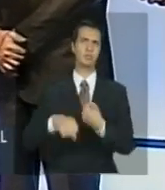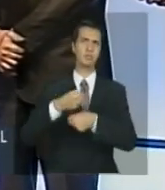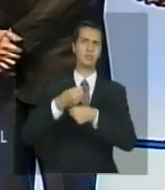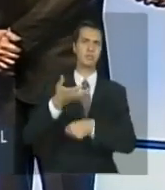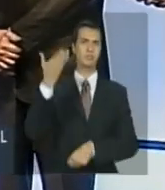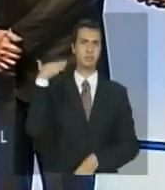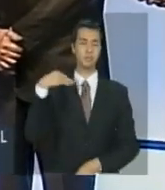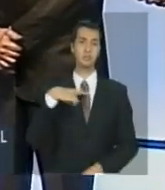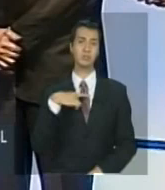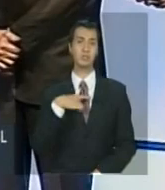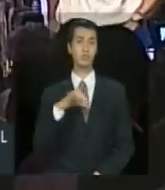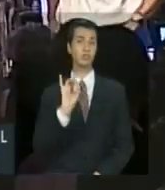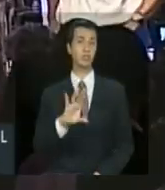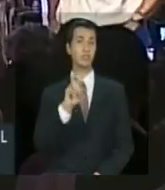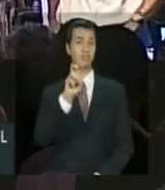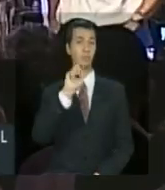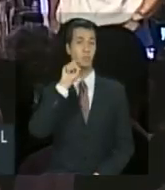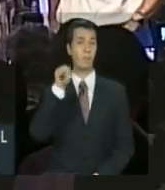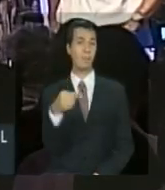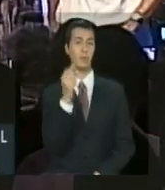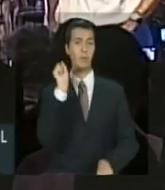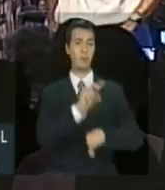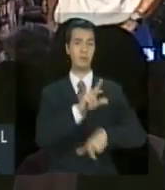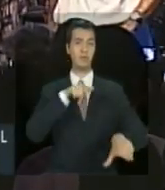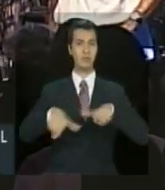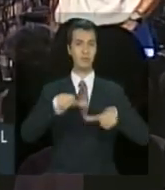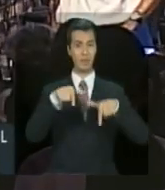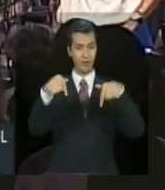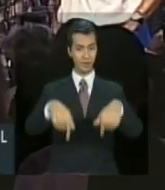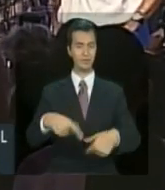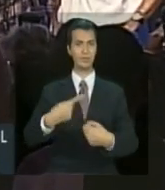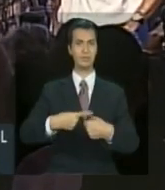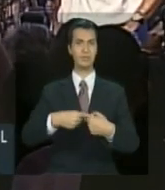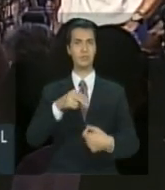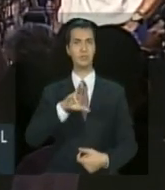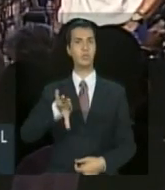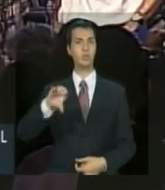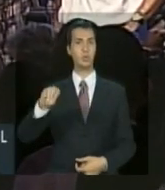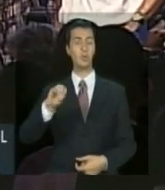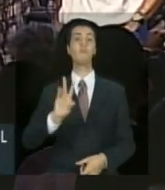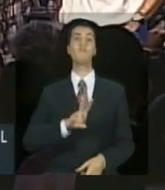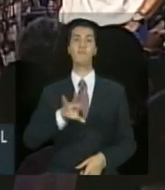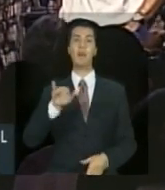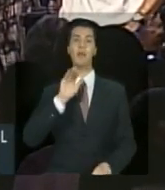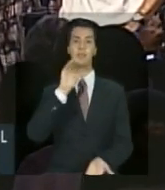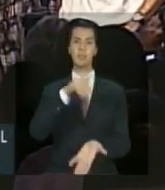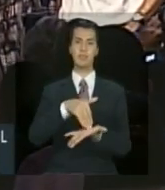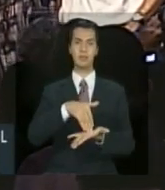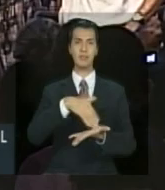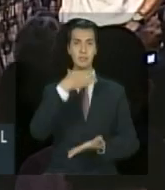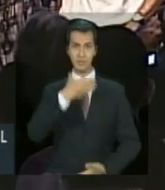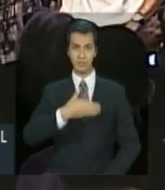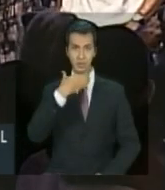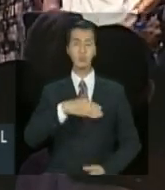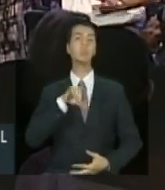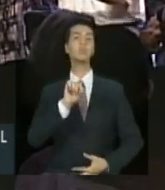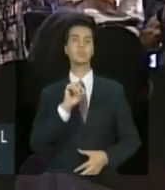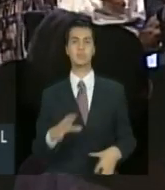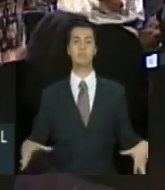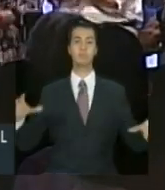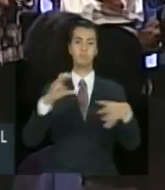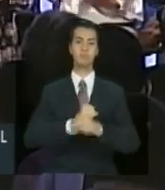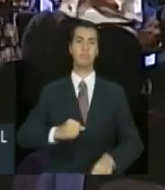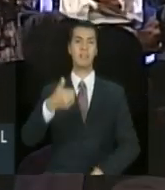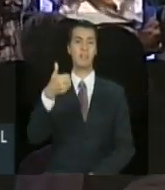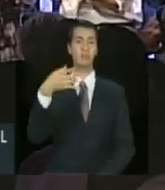anos atrás, tinha só 5.500 empregos aqui no Rio de Janeiro, vai chegar ao final desse ano com 14 mil